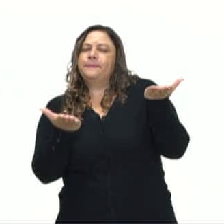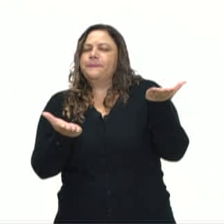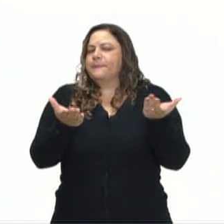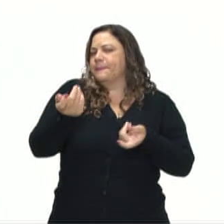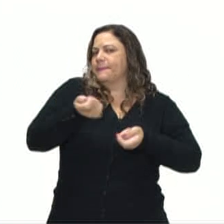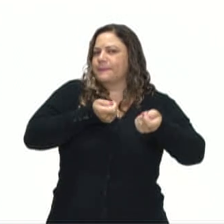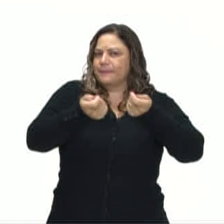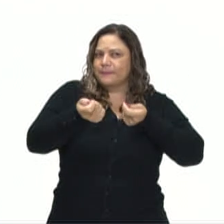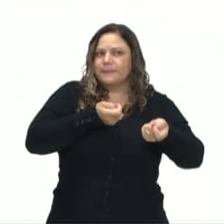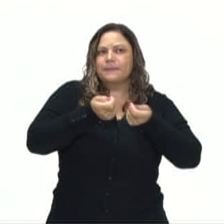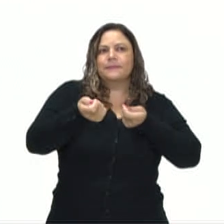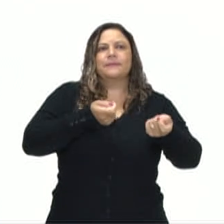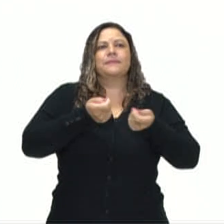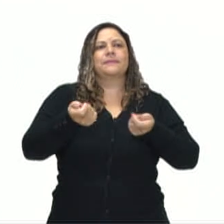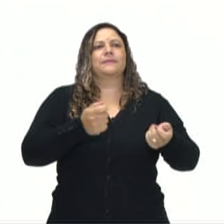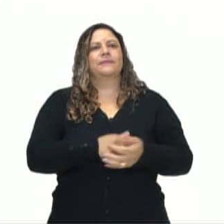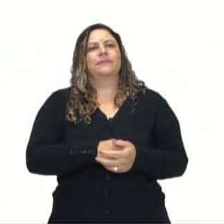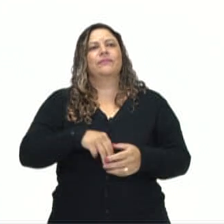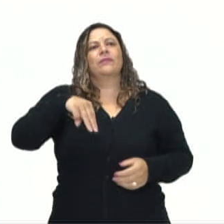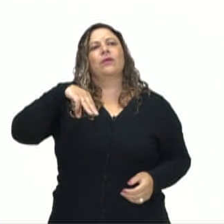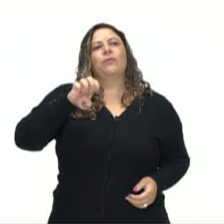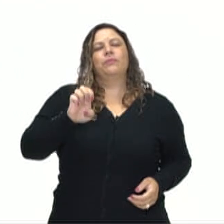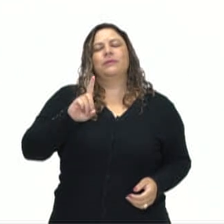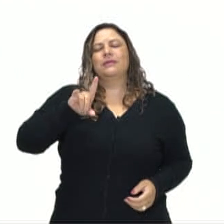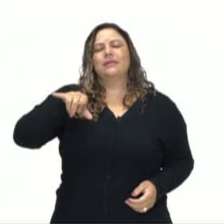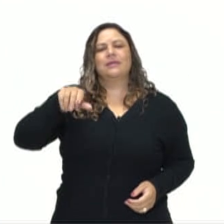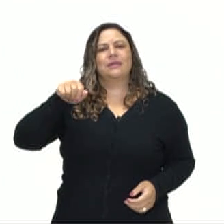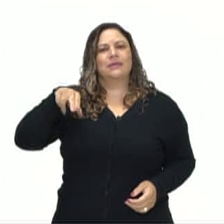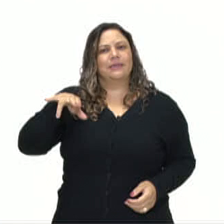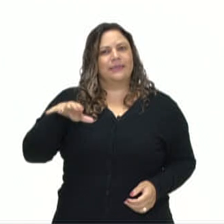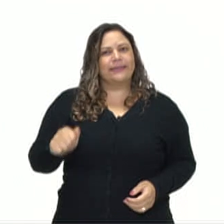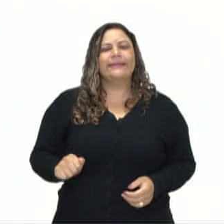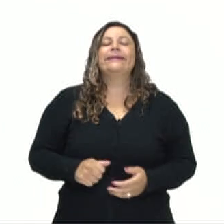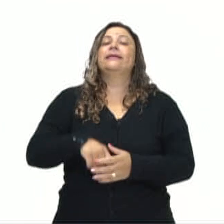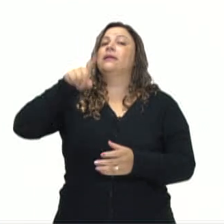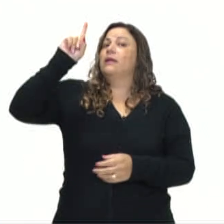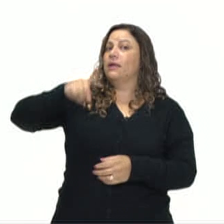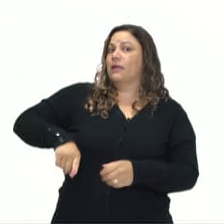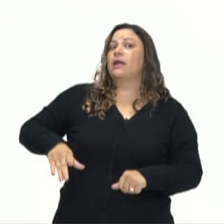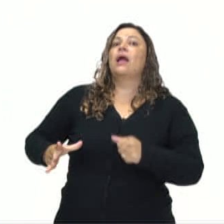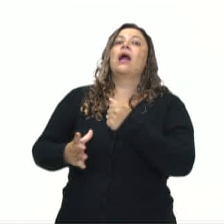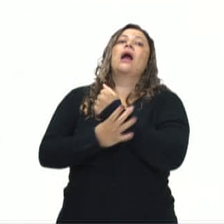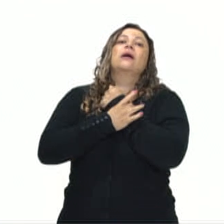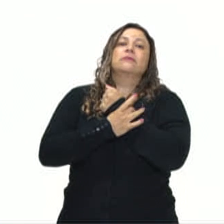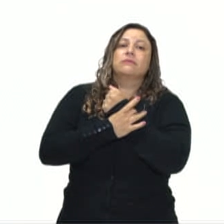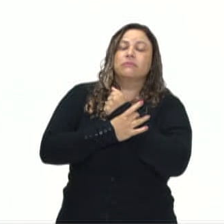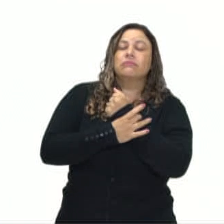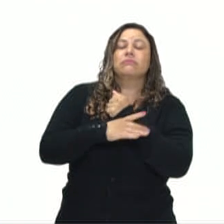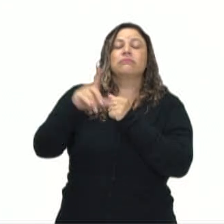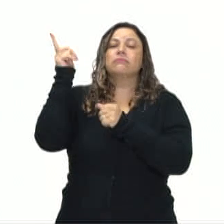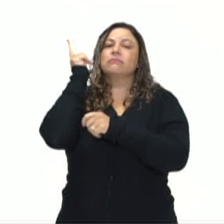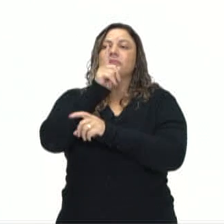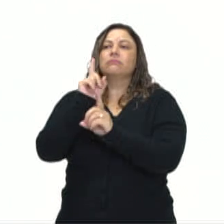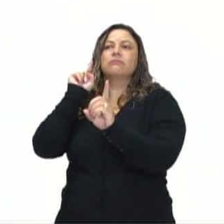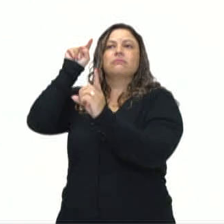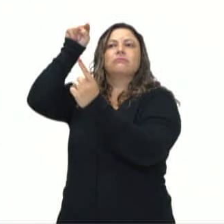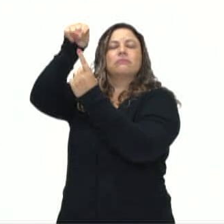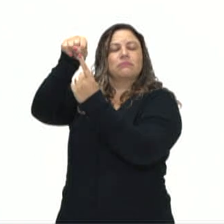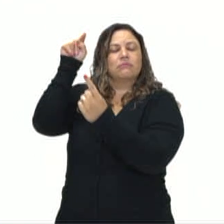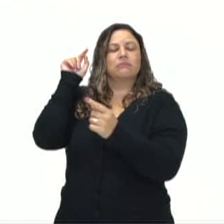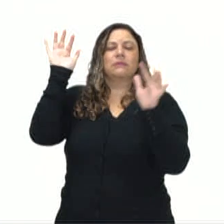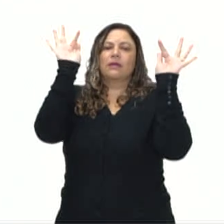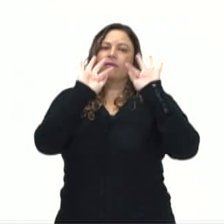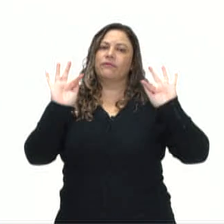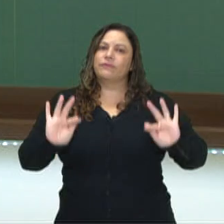de justo meio ou mediania, é o caminho mais seguro para se alcançar a